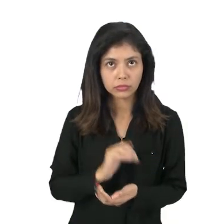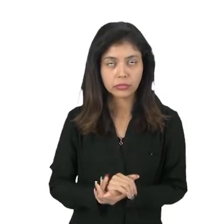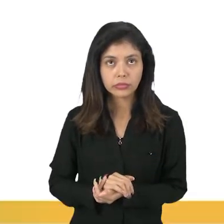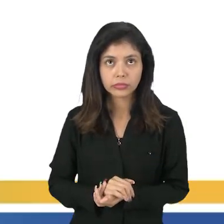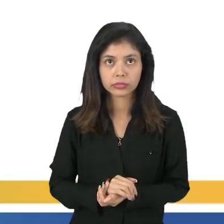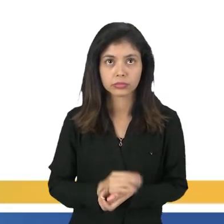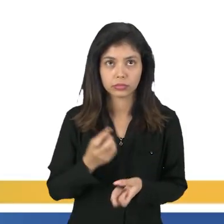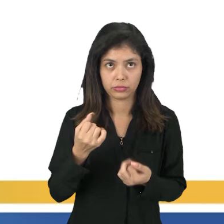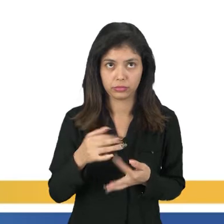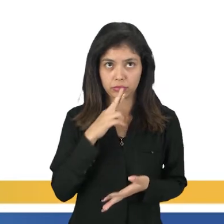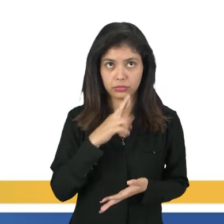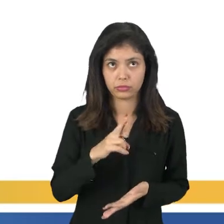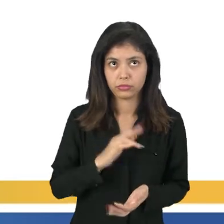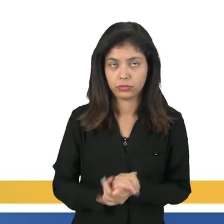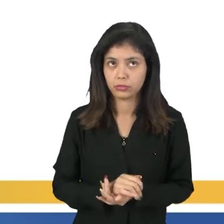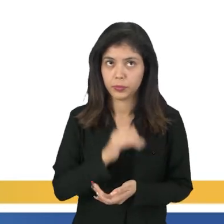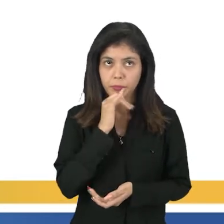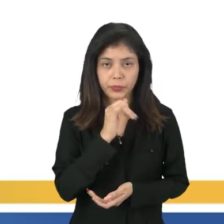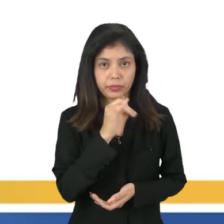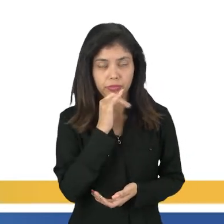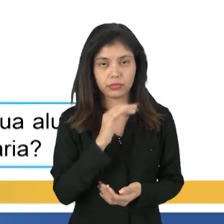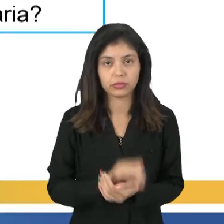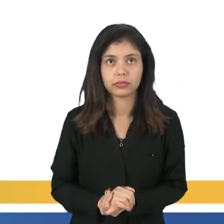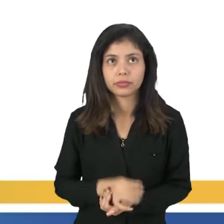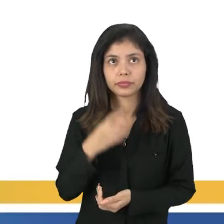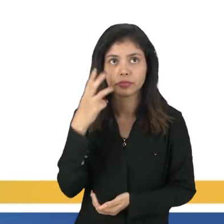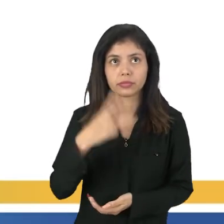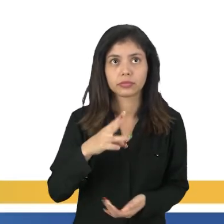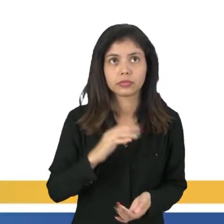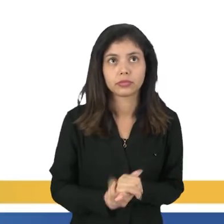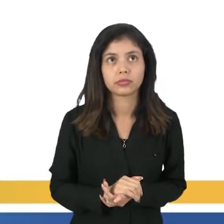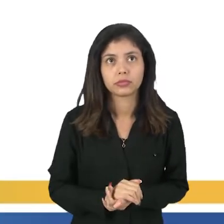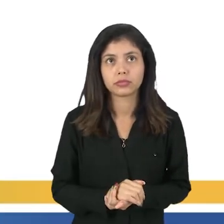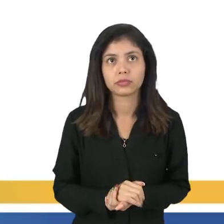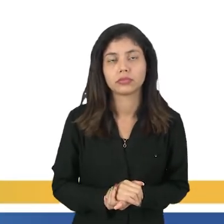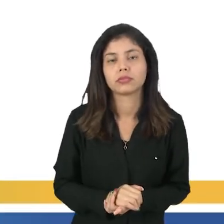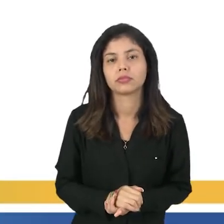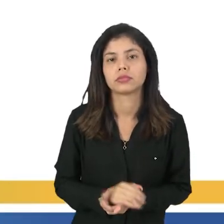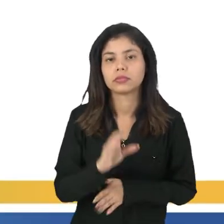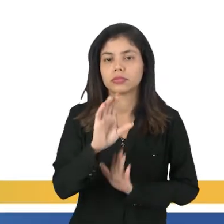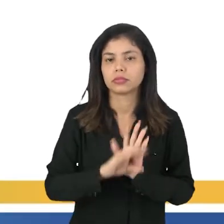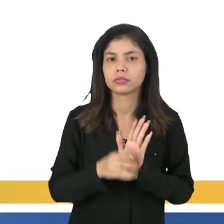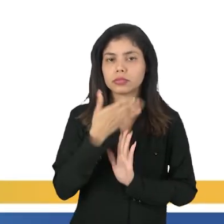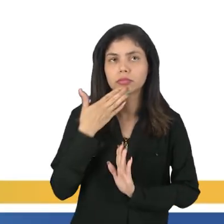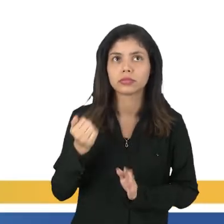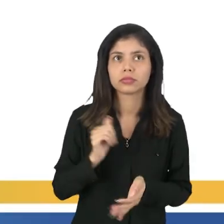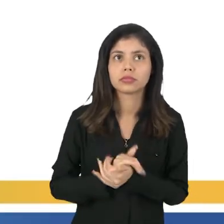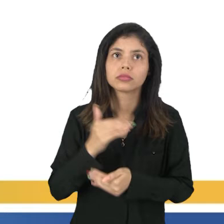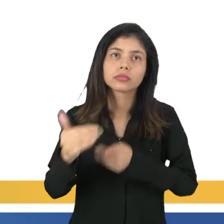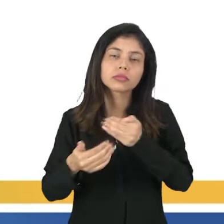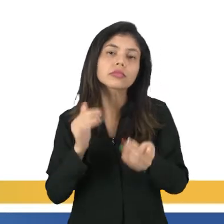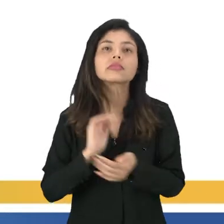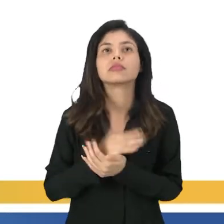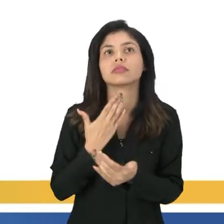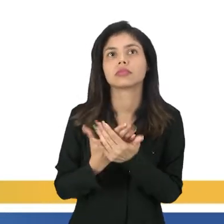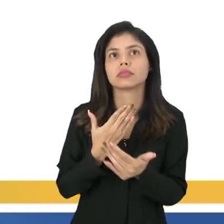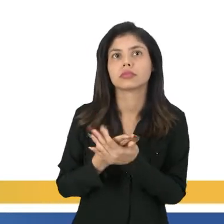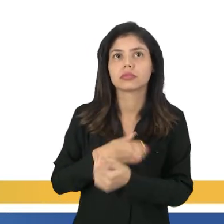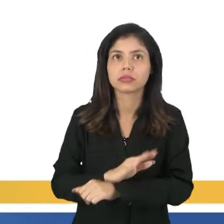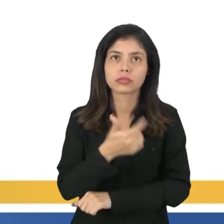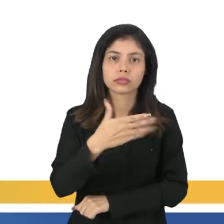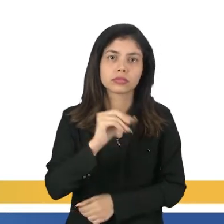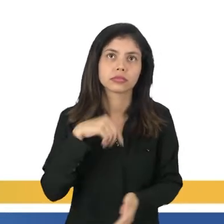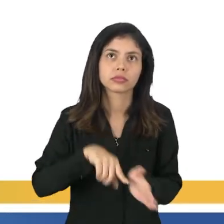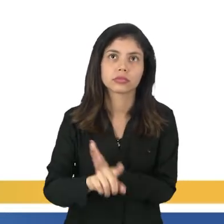a manha de como se resolve. Tá? Vamos fazer o exemplo 3. Para ratificar o conteúdo. Durante uma aula, a professora passou